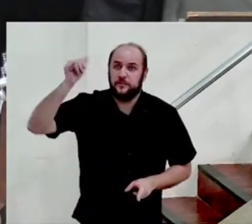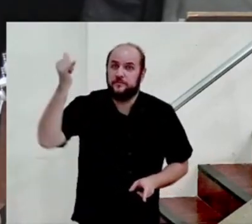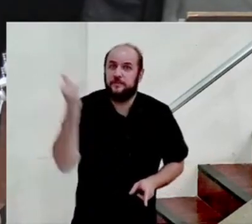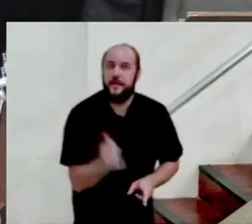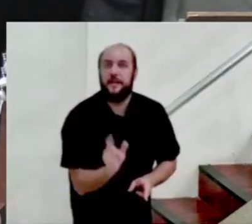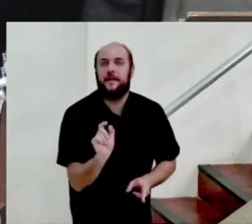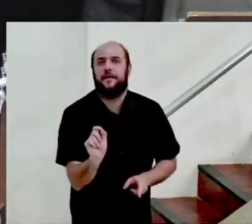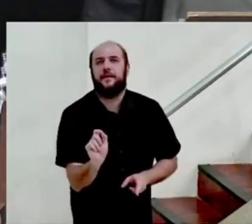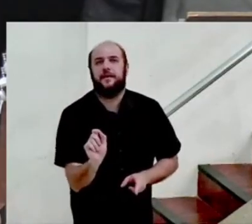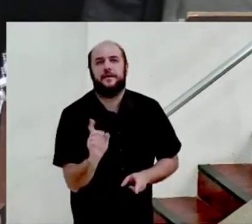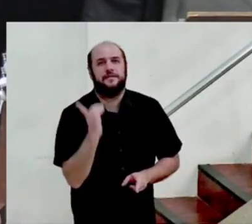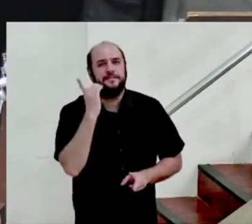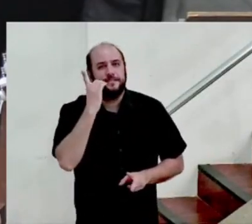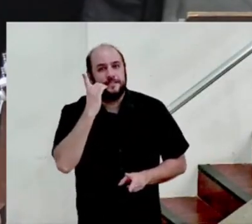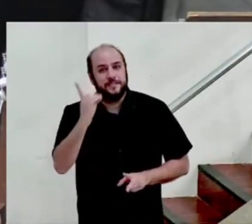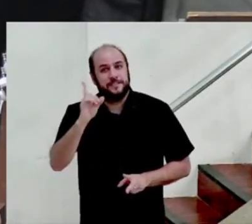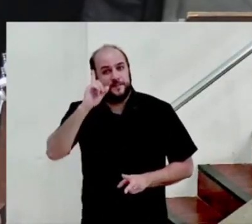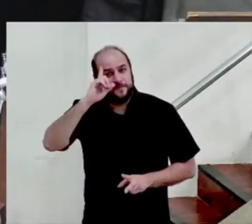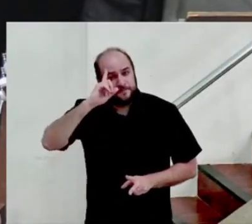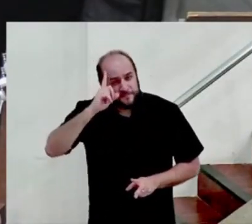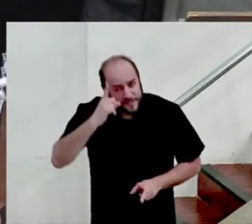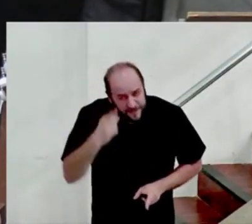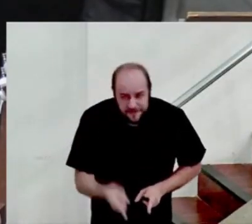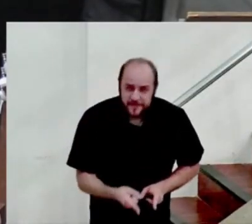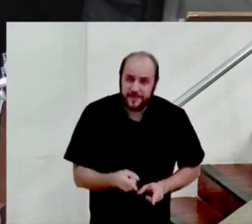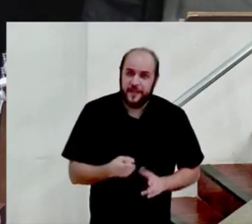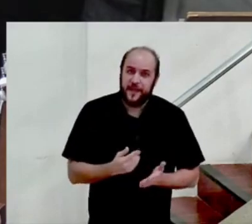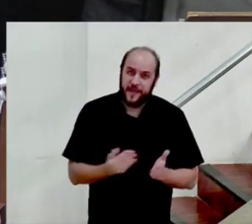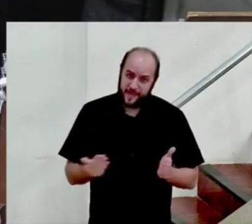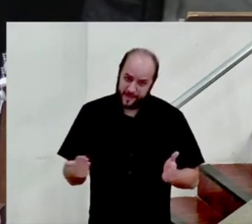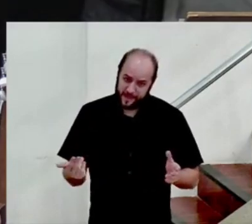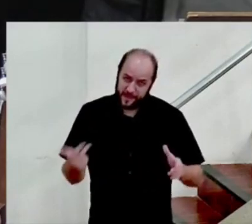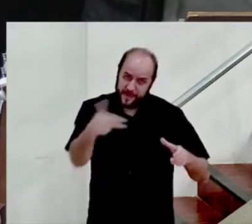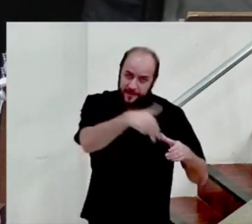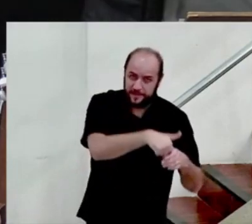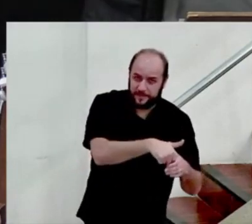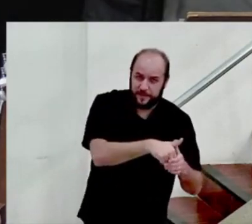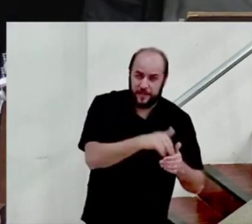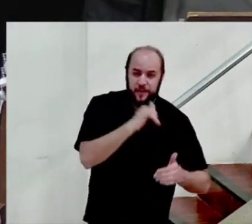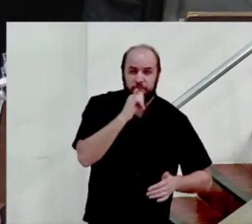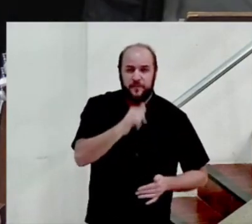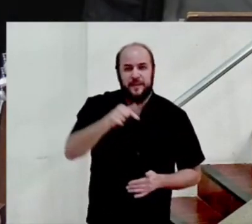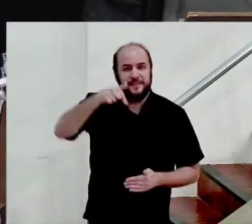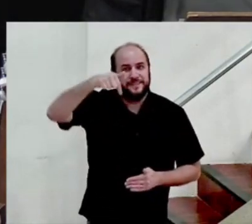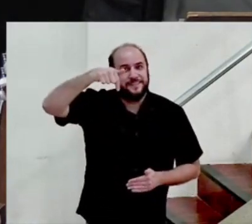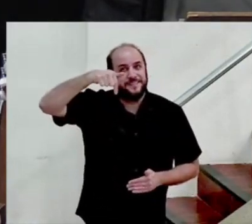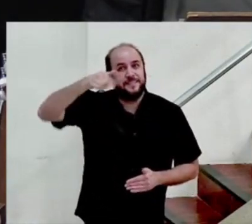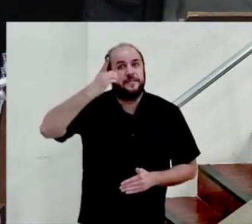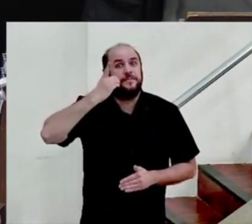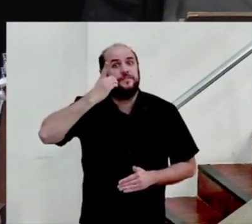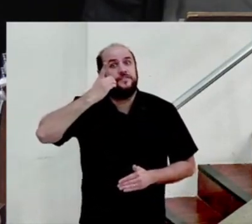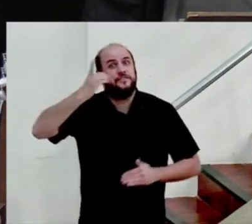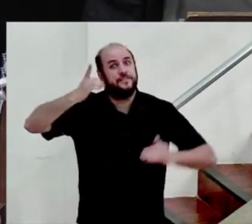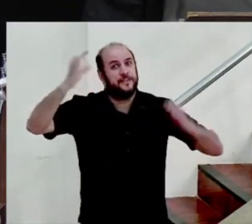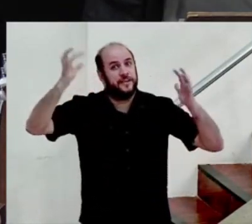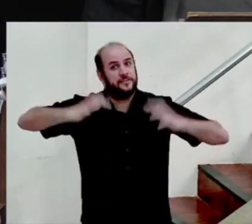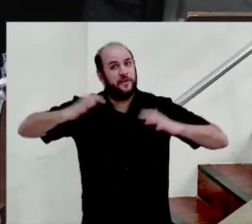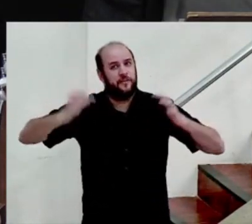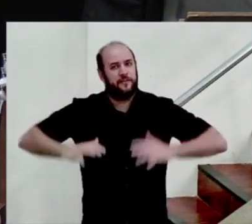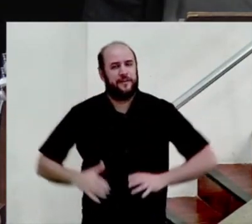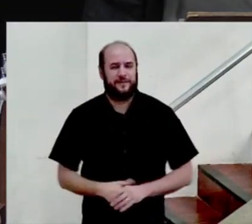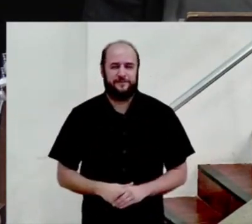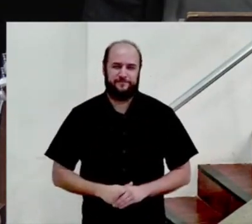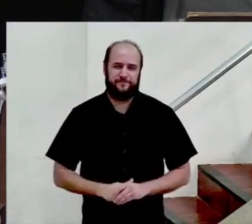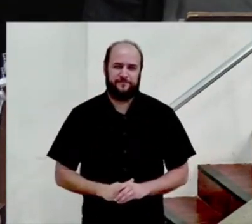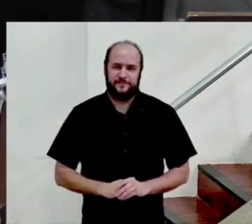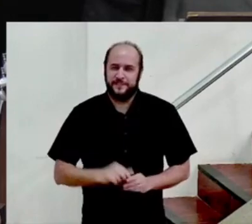dia em que ele ordena para Noé entrar na arca, ele fala que só daqui a 7 dias ele derramaria as águas